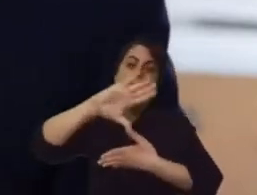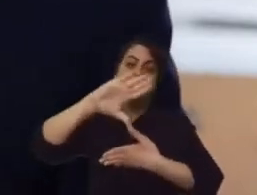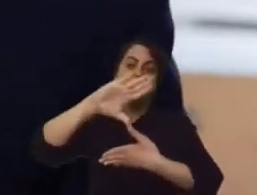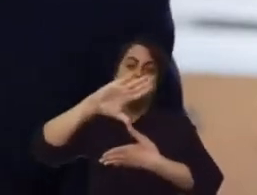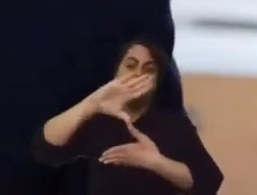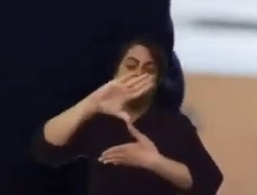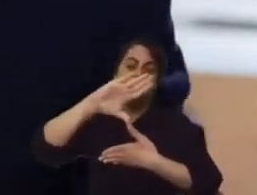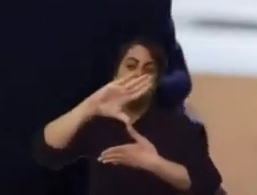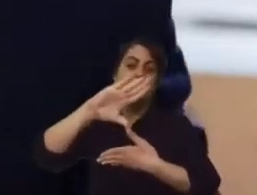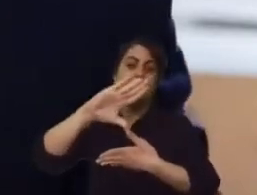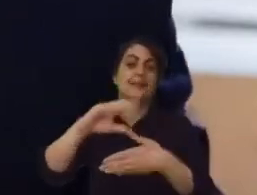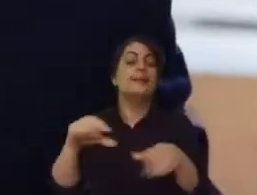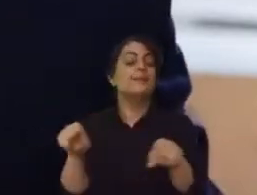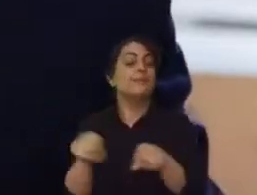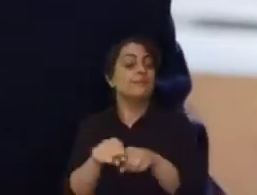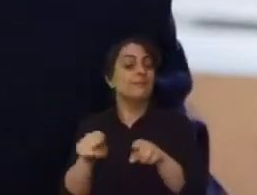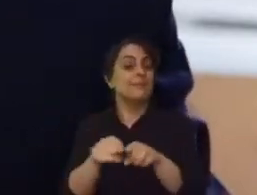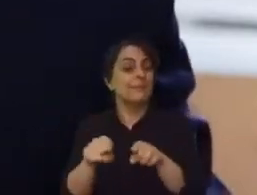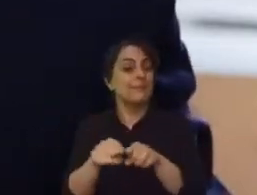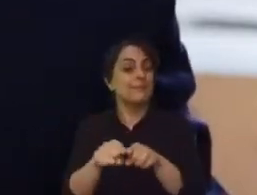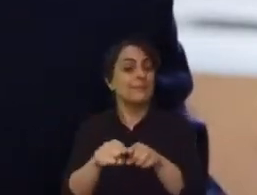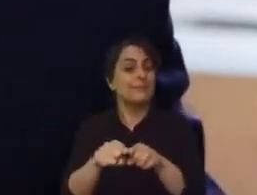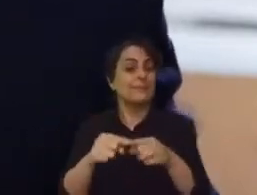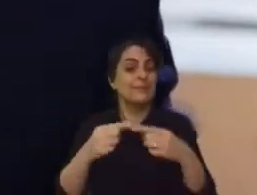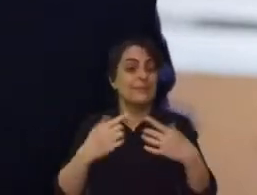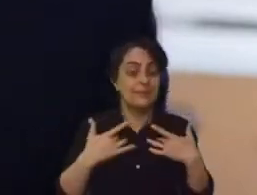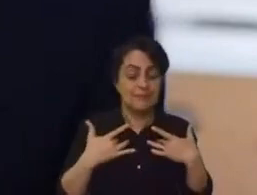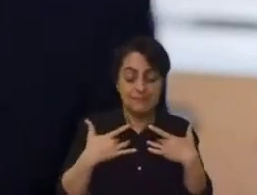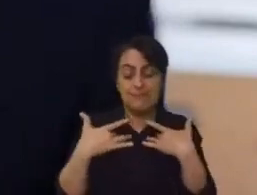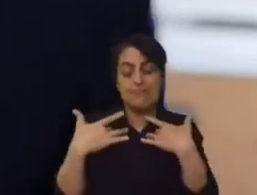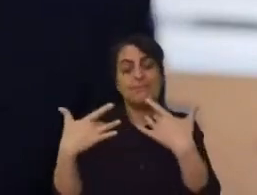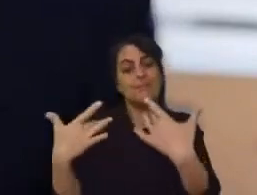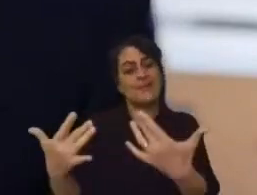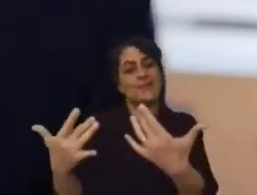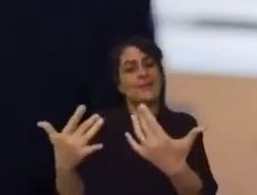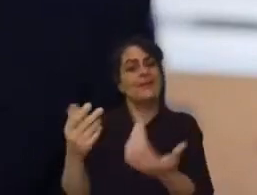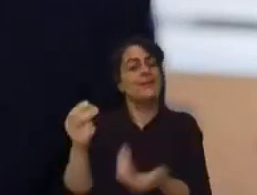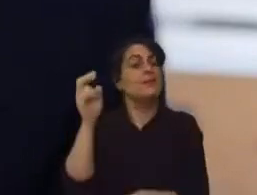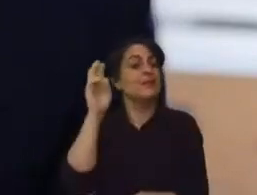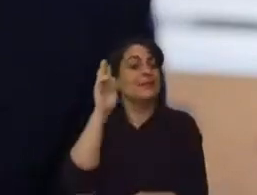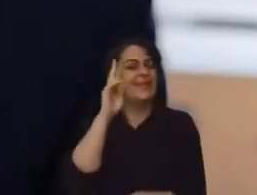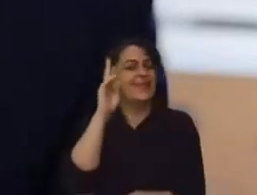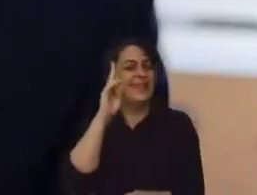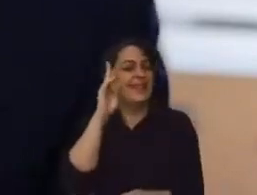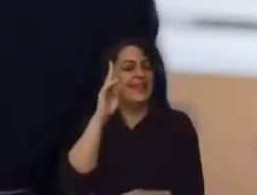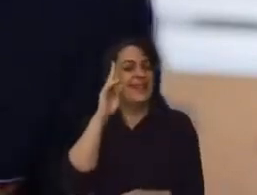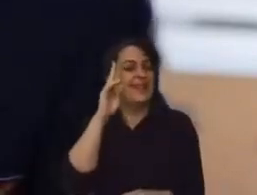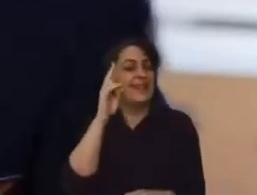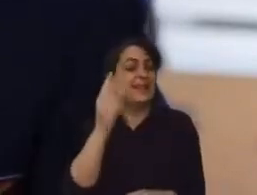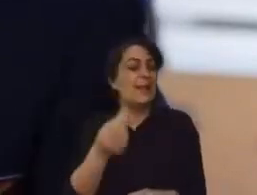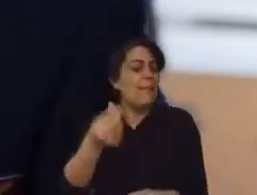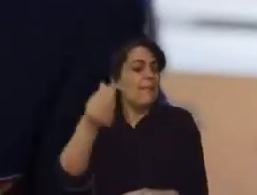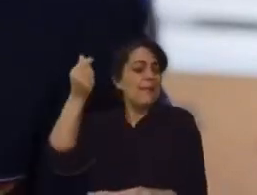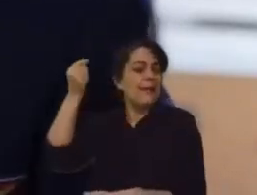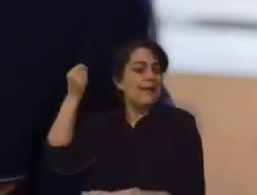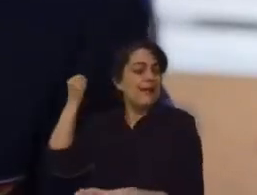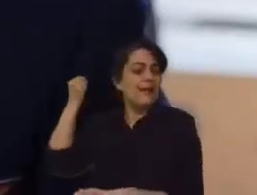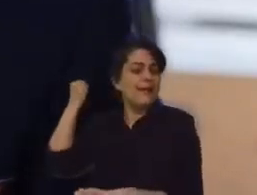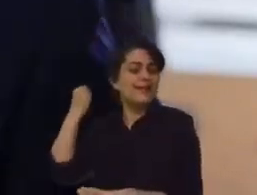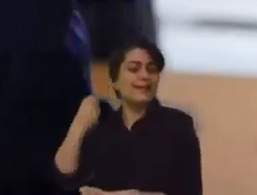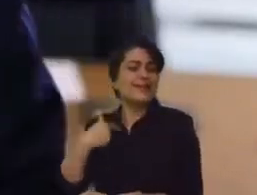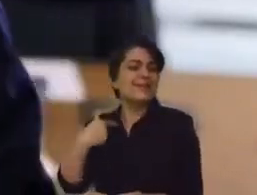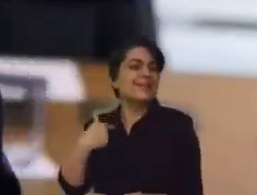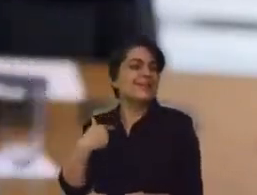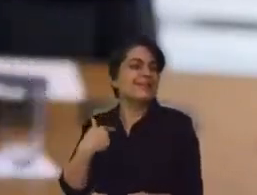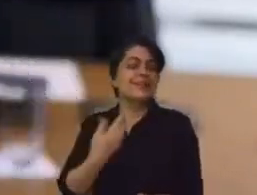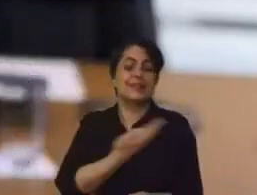prestar a minha solidariedade e a minha lembrança do tempo que eu convivi com o João Felício e com o Kelde.